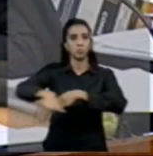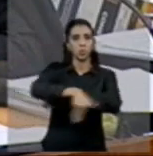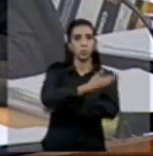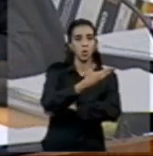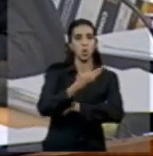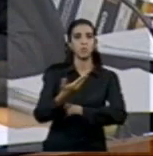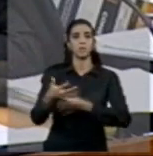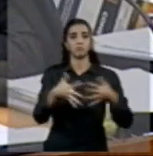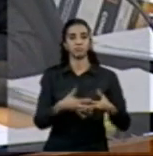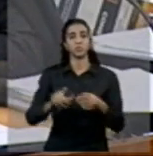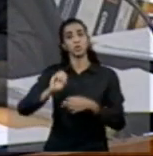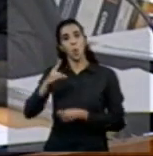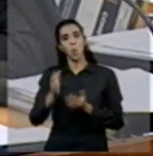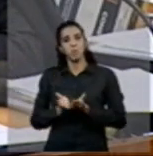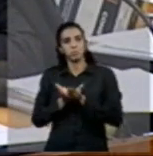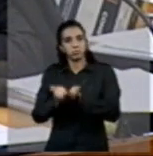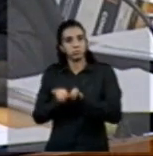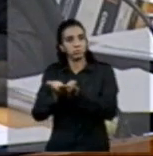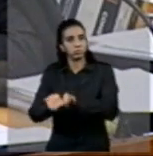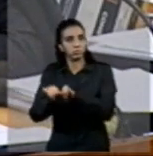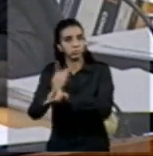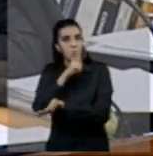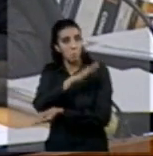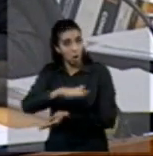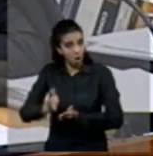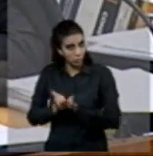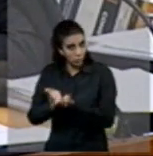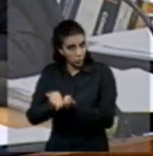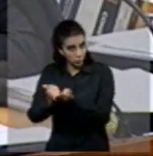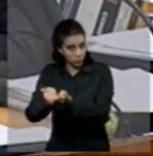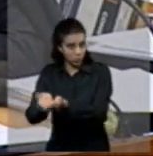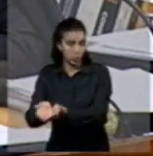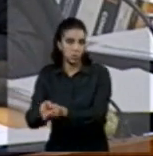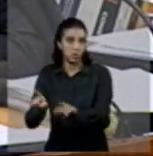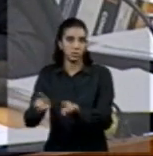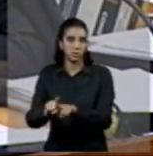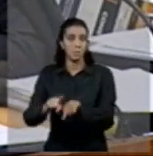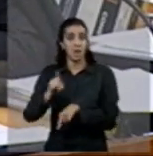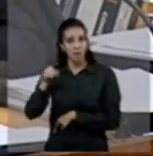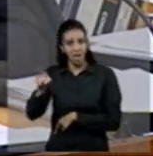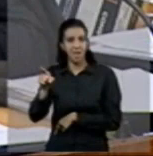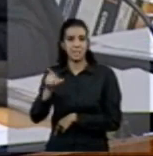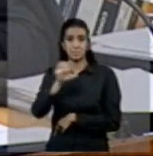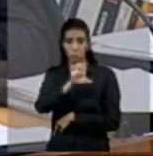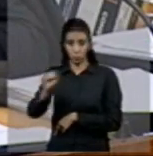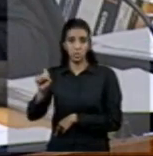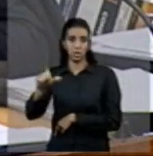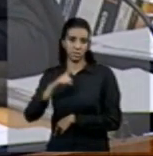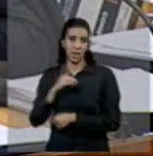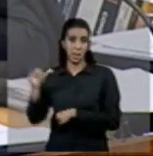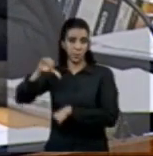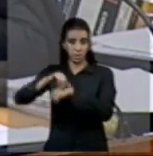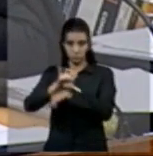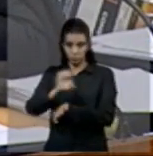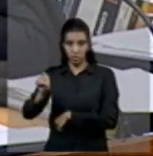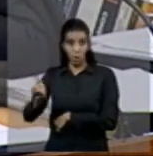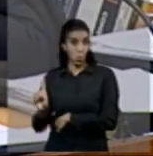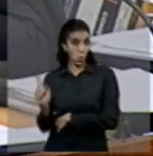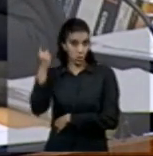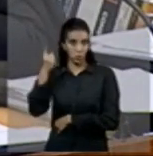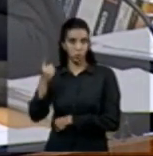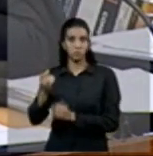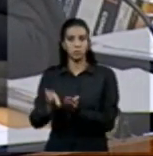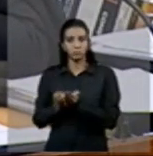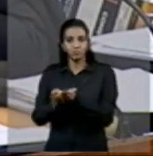seja marítimo, pelo porto, é o porto Portocel em Vitória, que é o único porto especializado